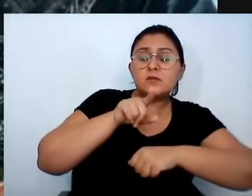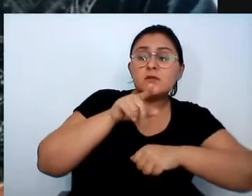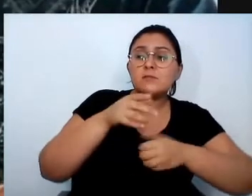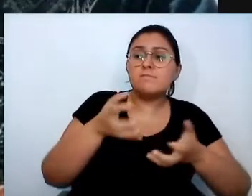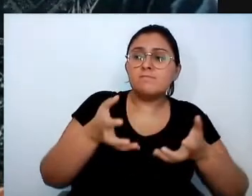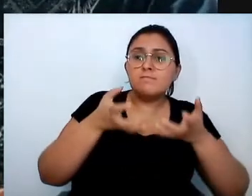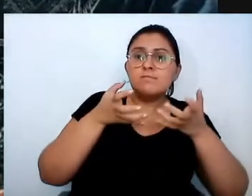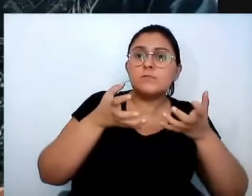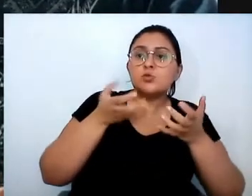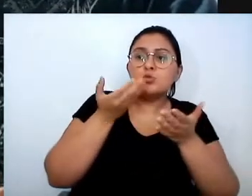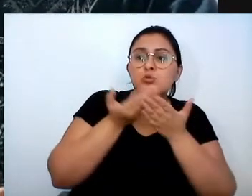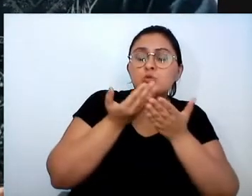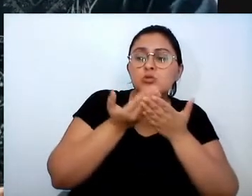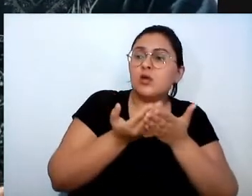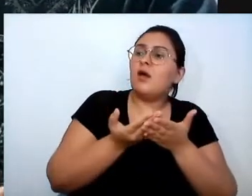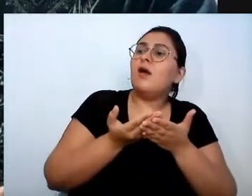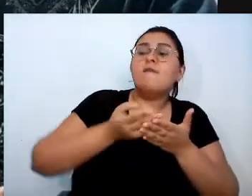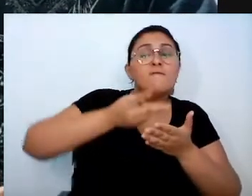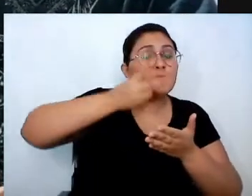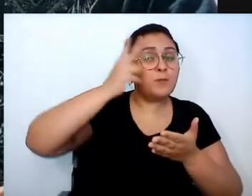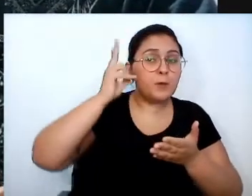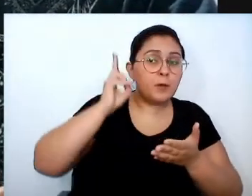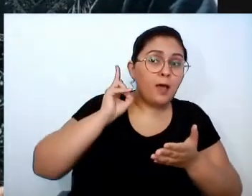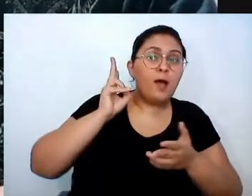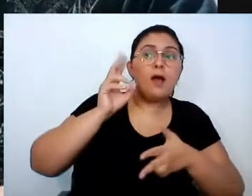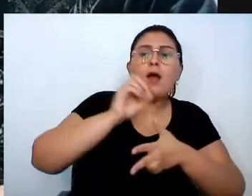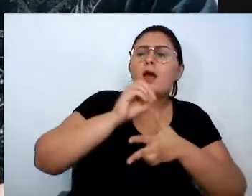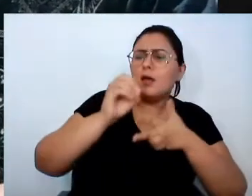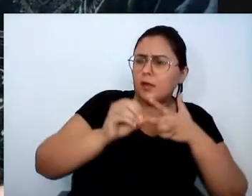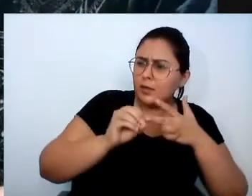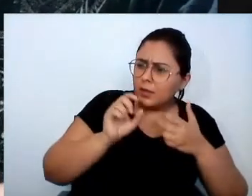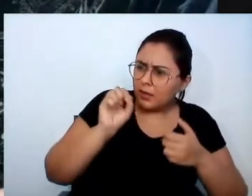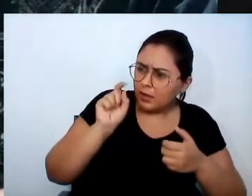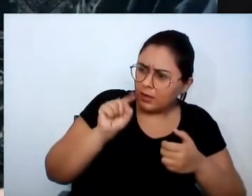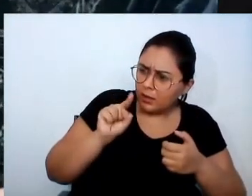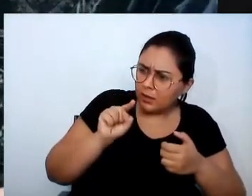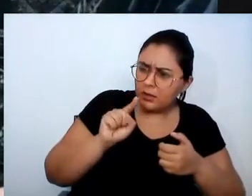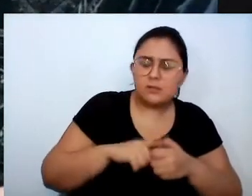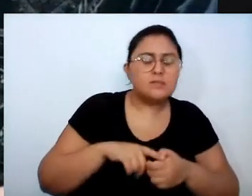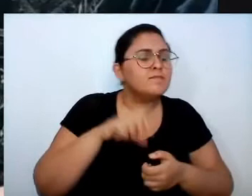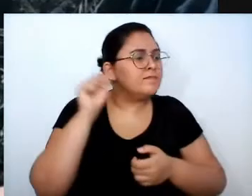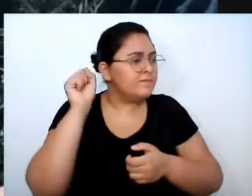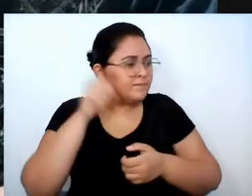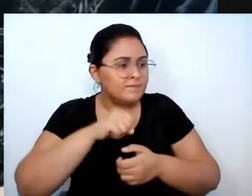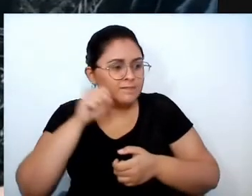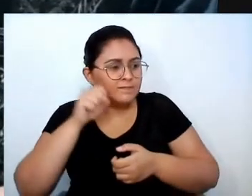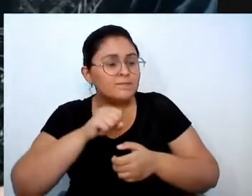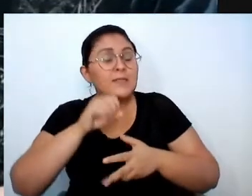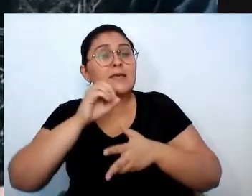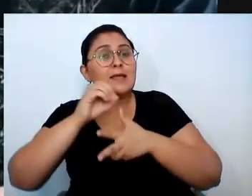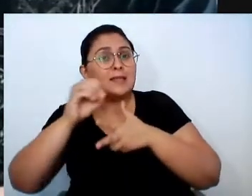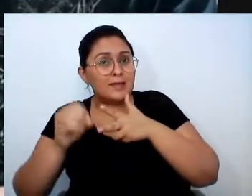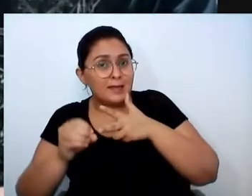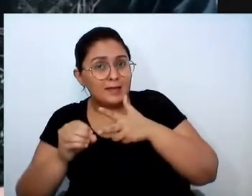vestibular, né, o processo seletivo? Acho que já era o Enem, né, quando você ingressou. Isso, já era o Enem. Eu